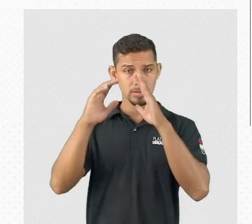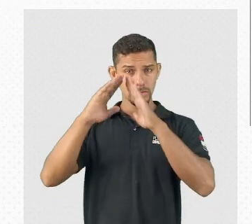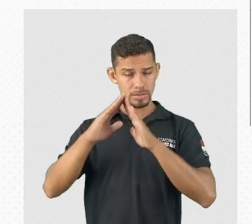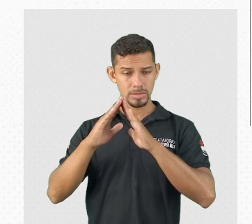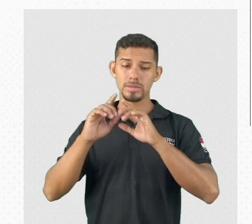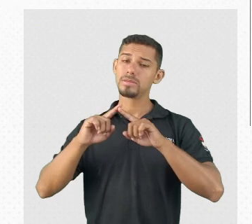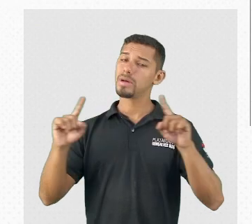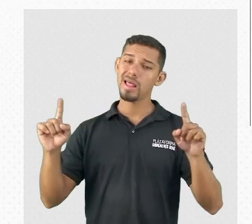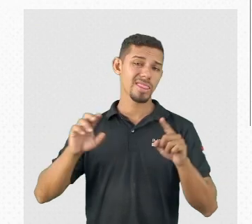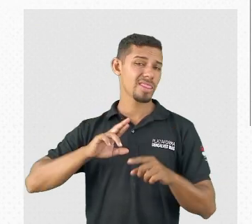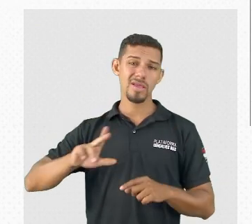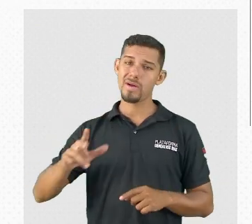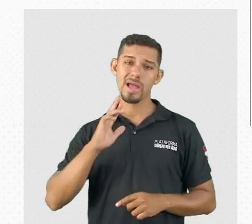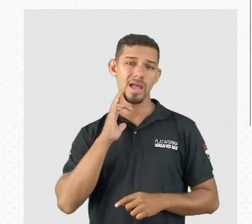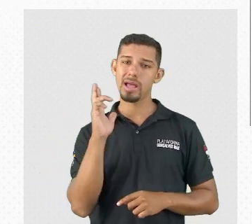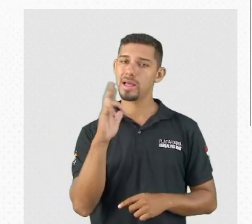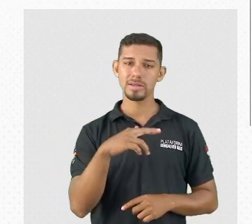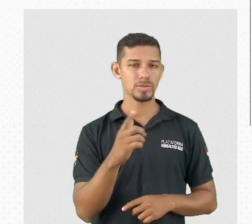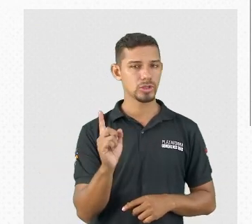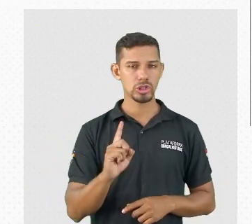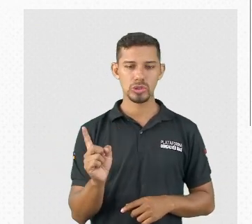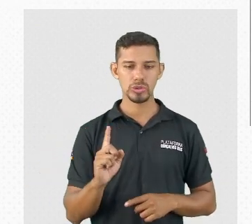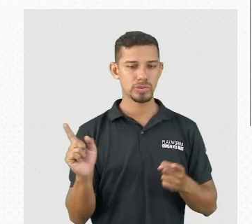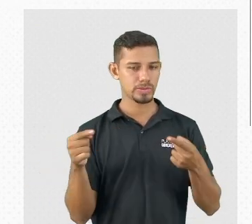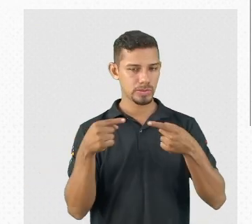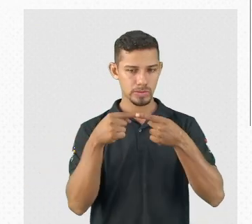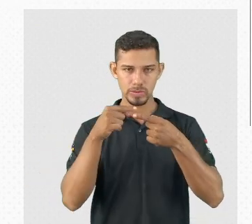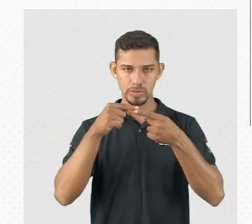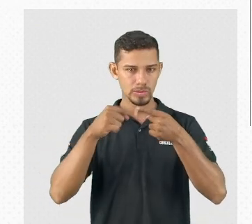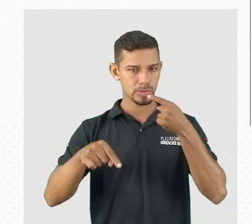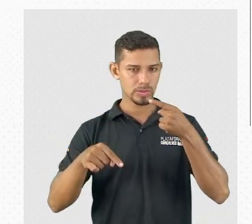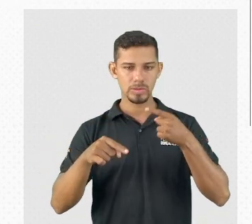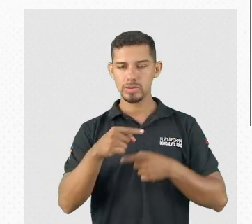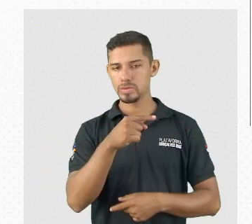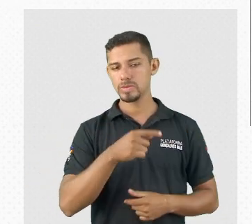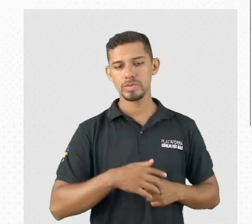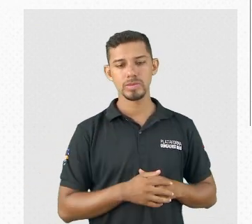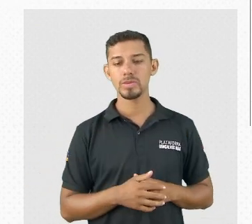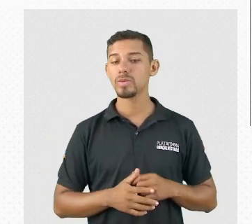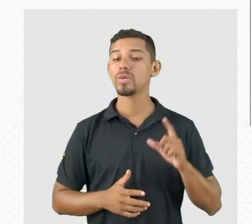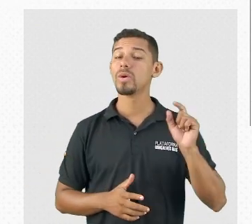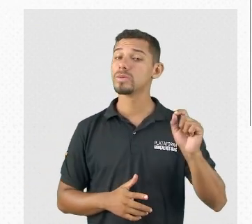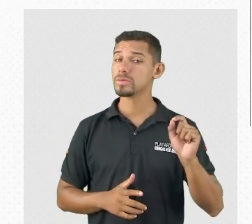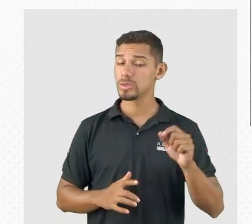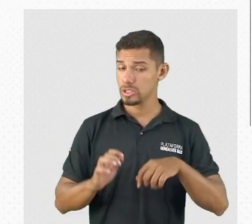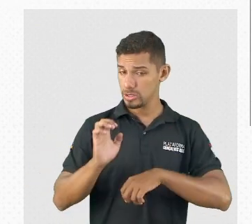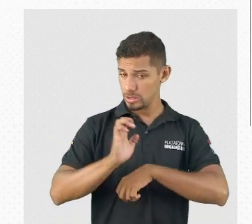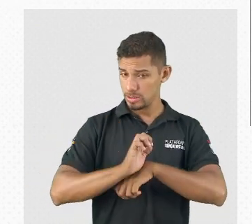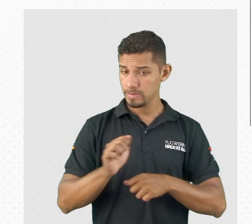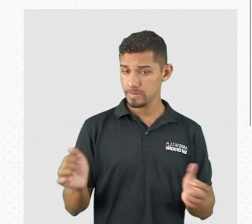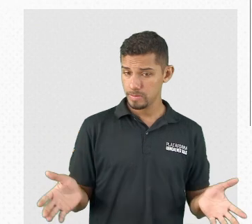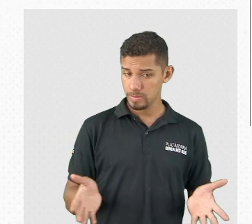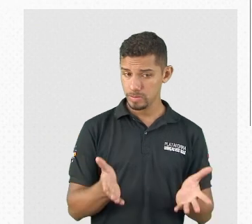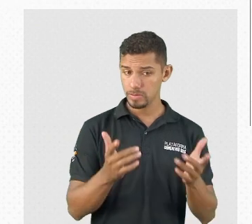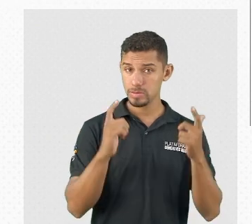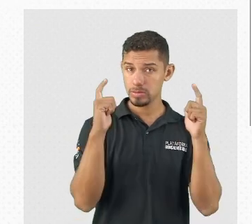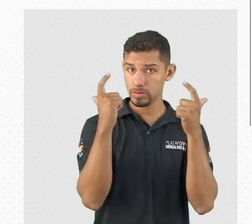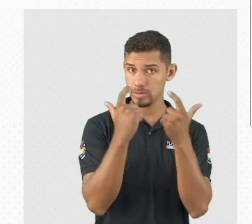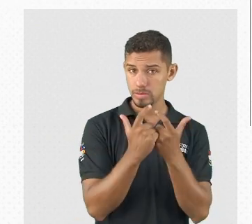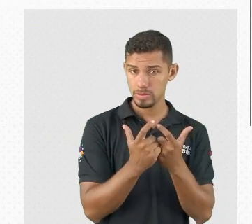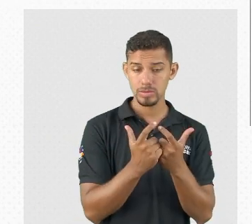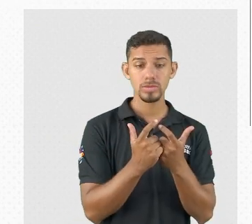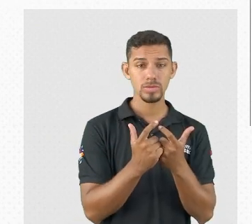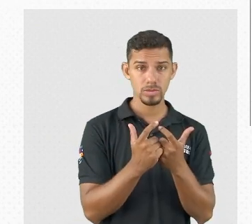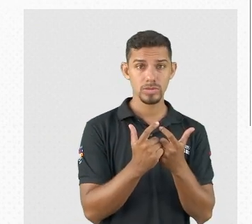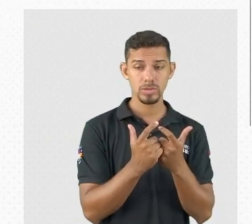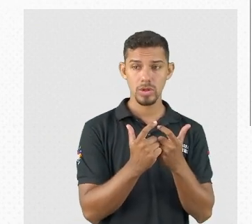doméstica, mas não é isso que está perguntando aqui. Aqui está perguntando o que é que o Estado tem feito para diminuir esse quadro